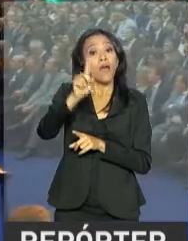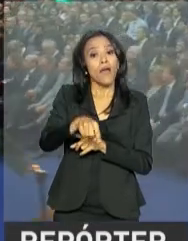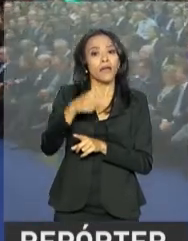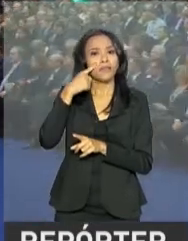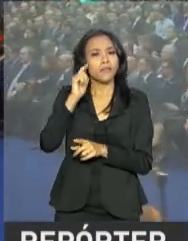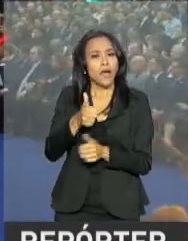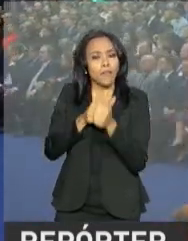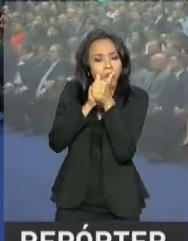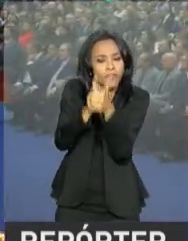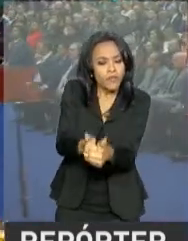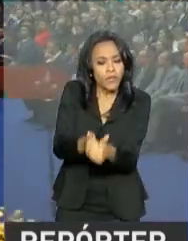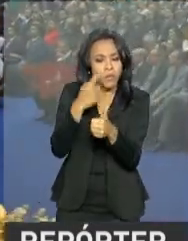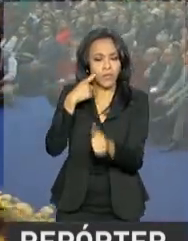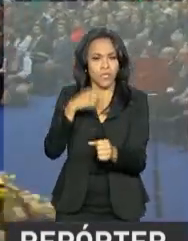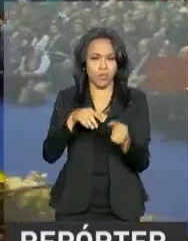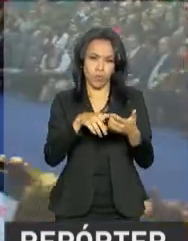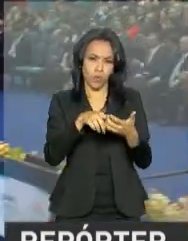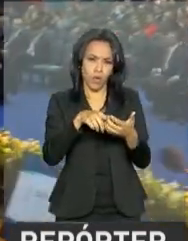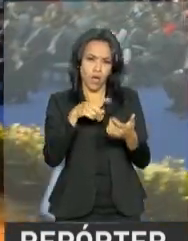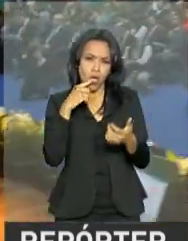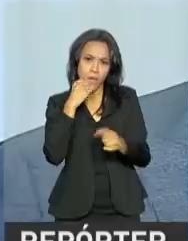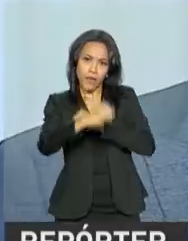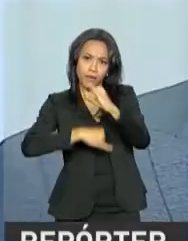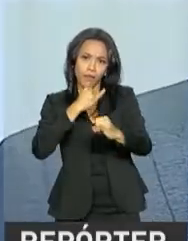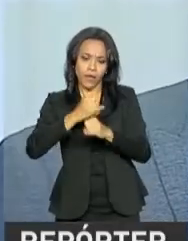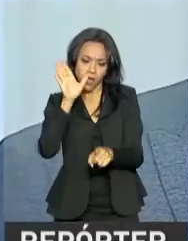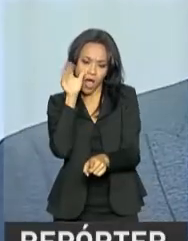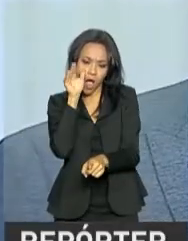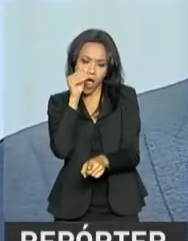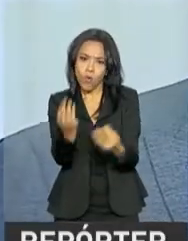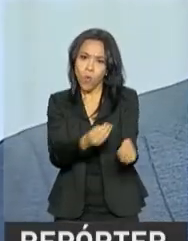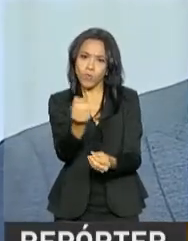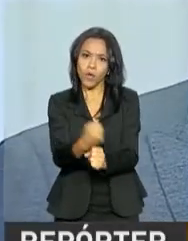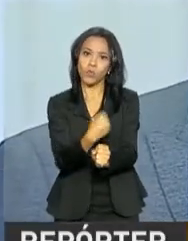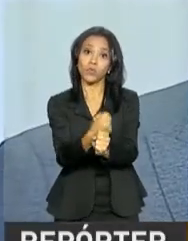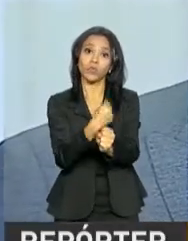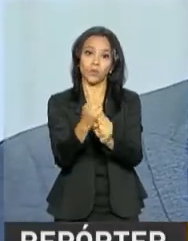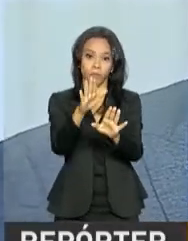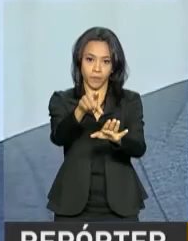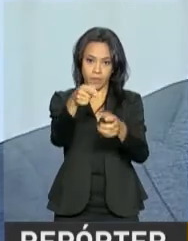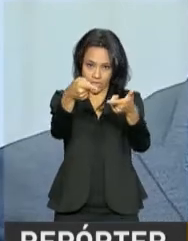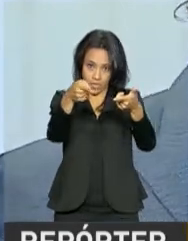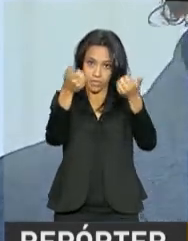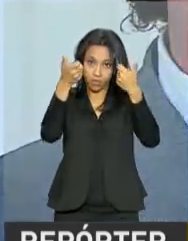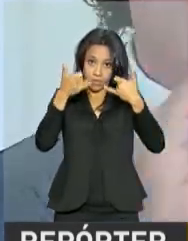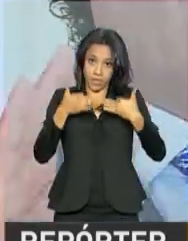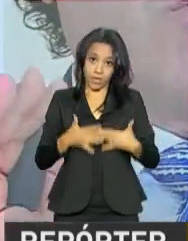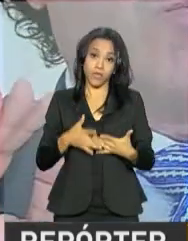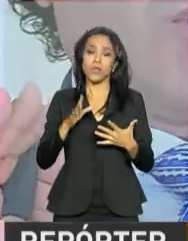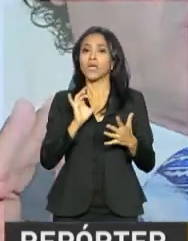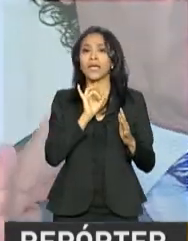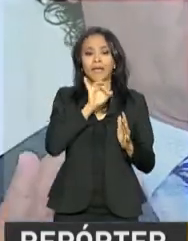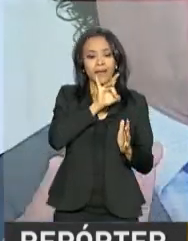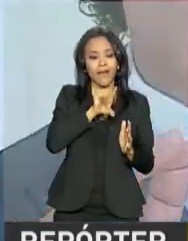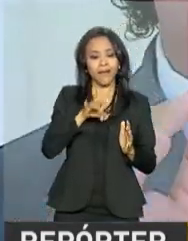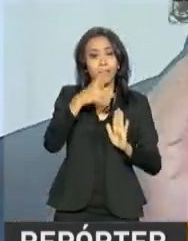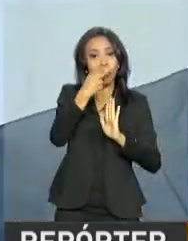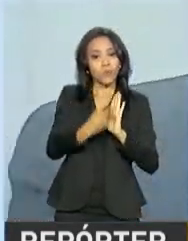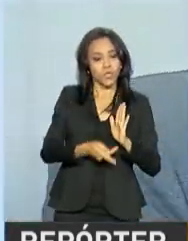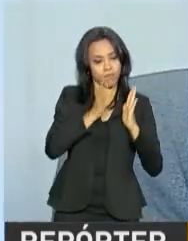a evolução de uma obra pela internet você consegue é viabilizar todas as etapas de um projeto